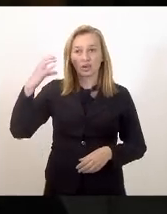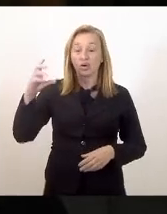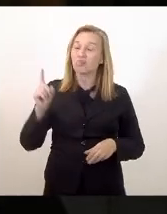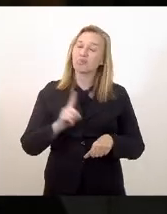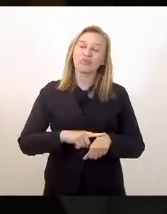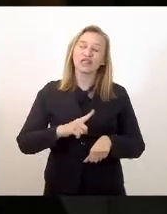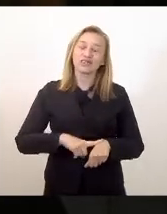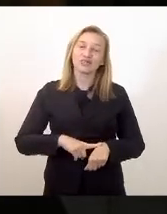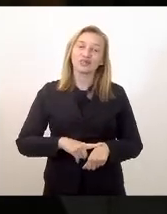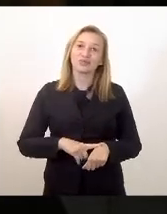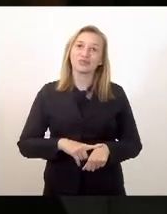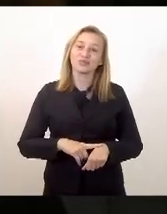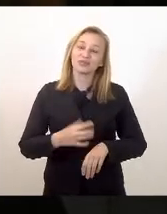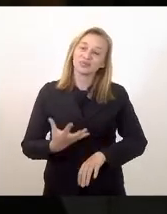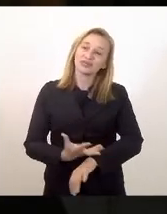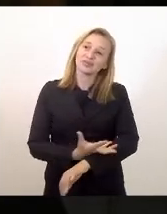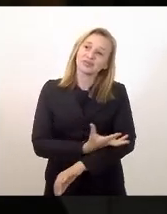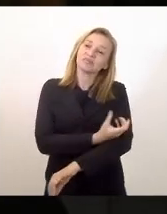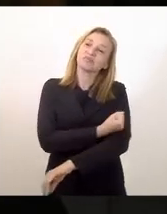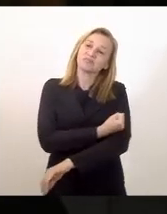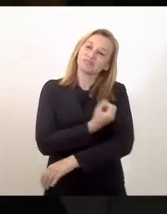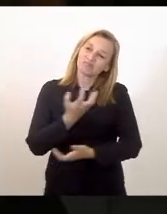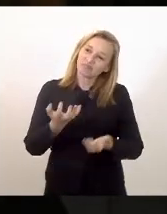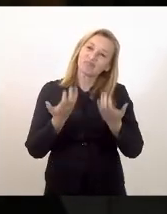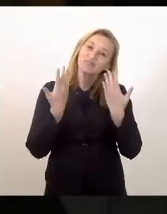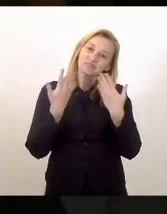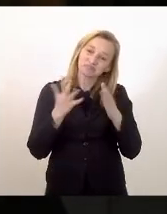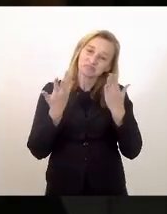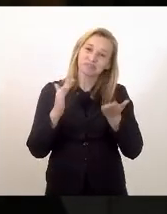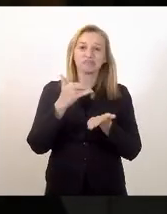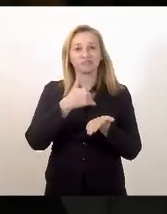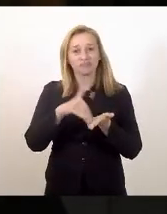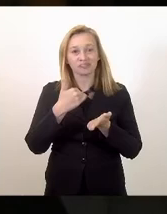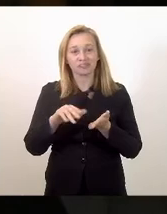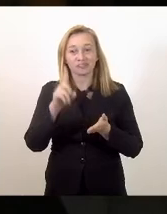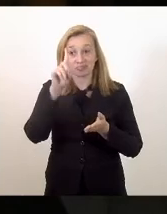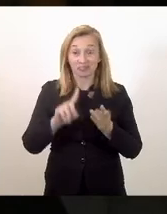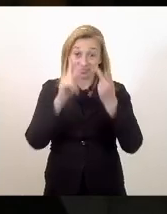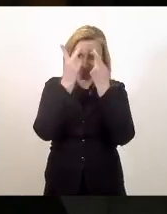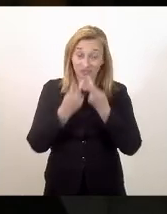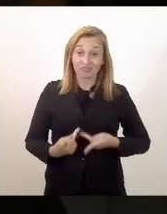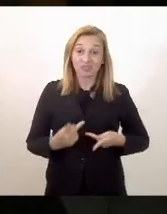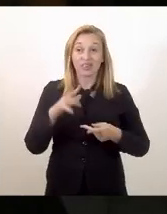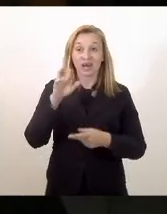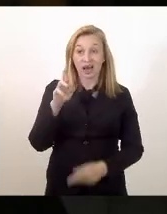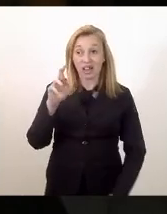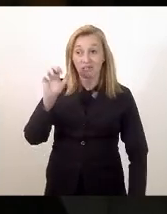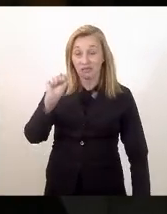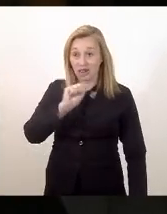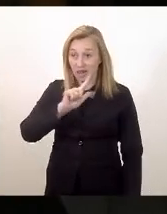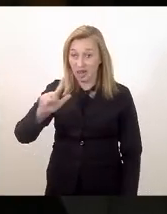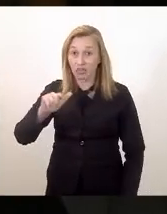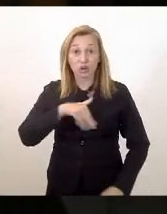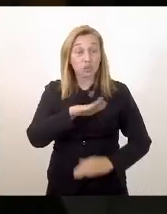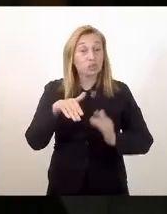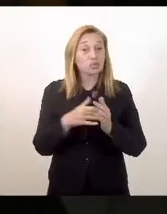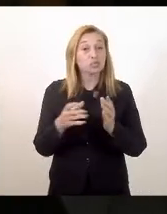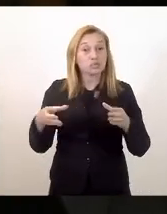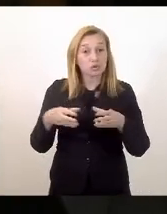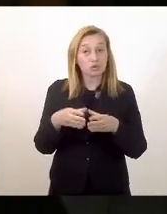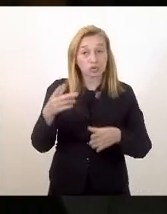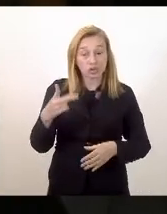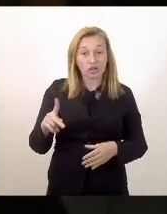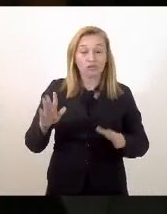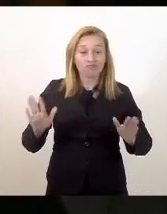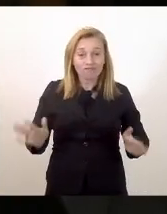momento muito tocante. Quero cumprimentar o secretário de Direitos Humanos de Niterói, Rafael Costa, e toda a sua equipe,